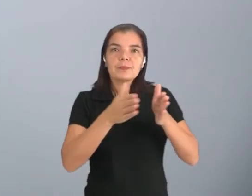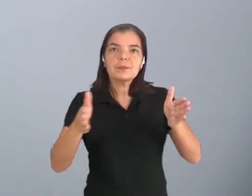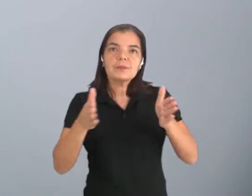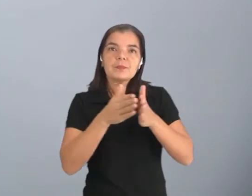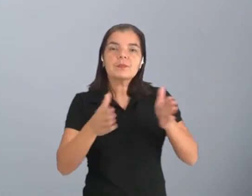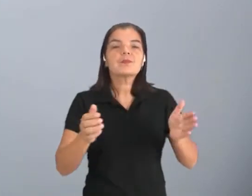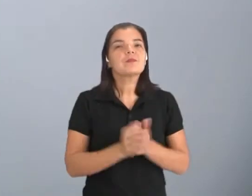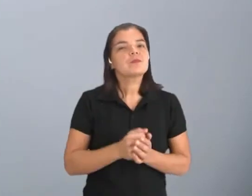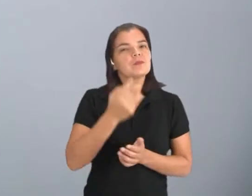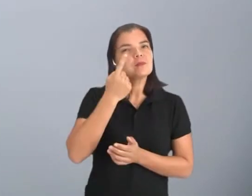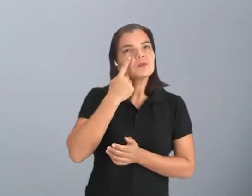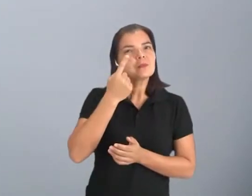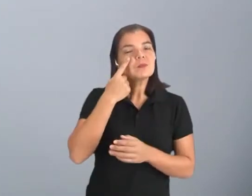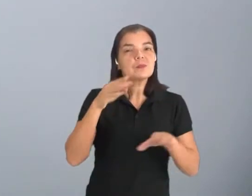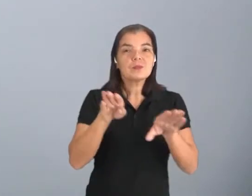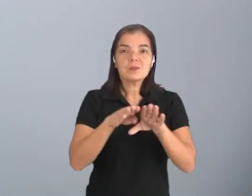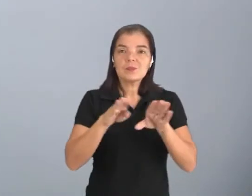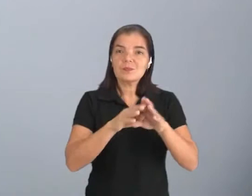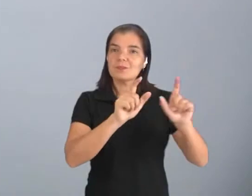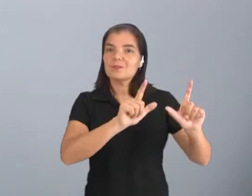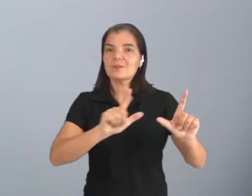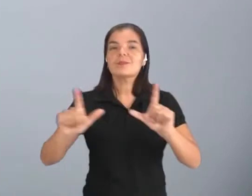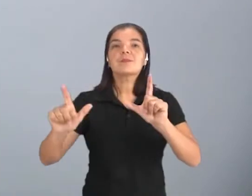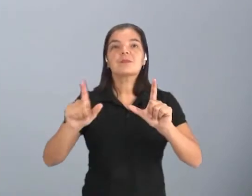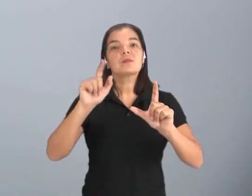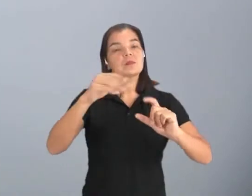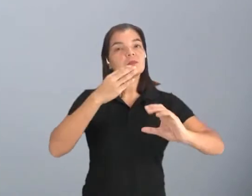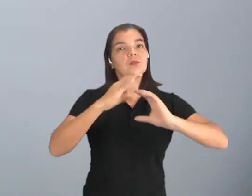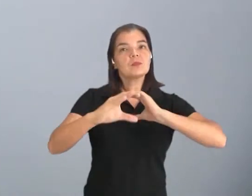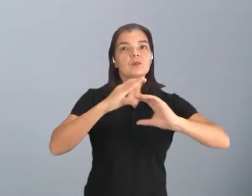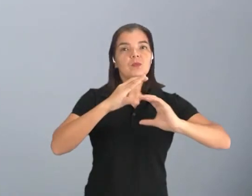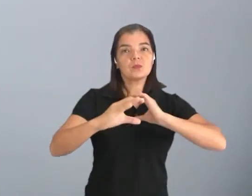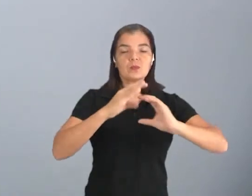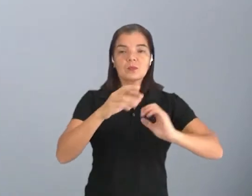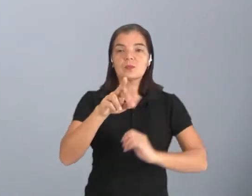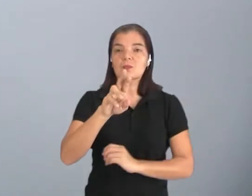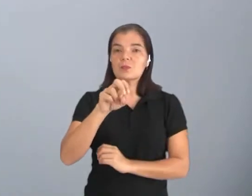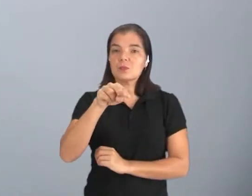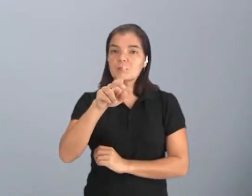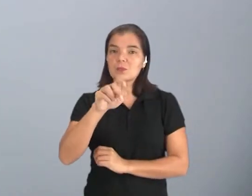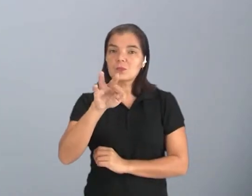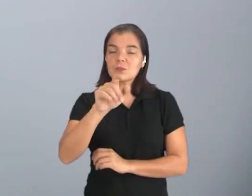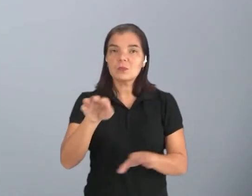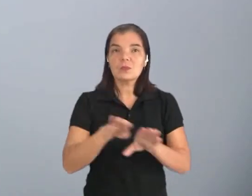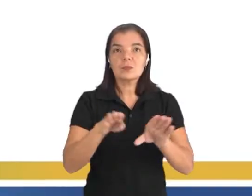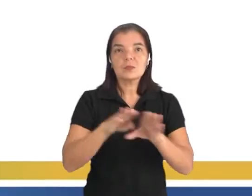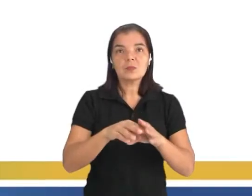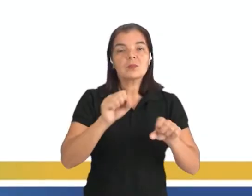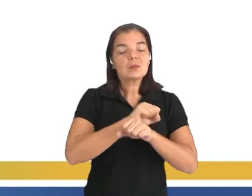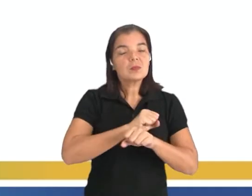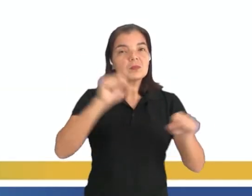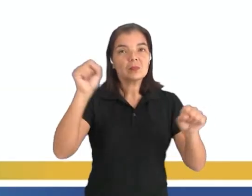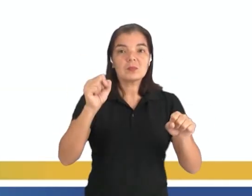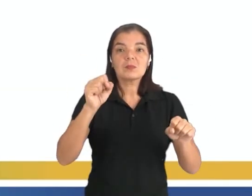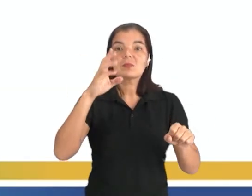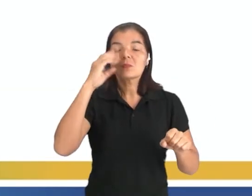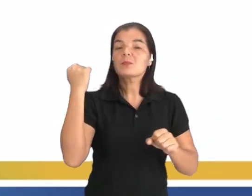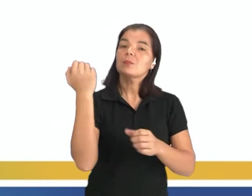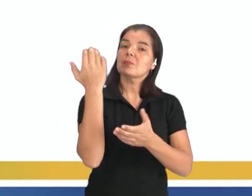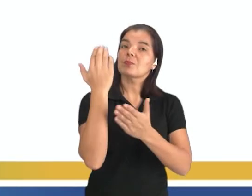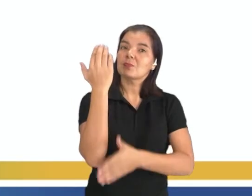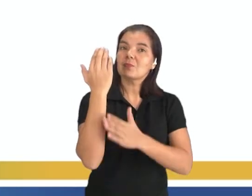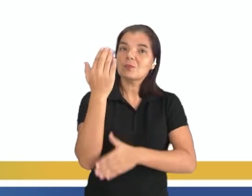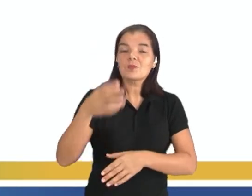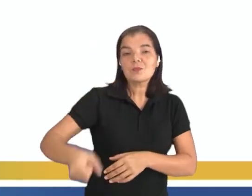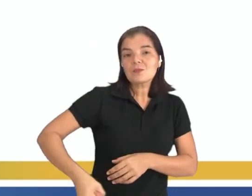sequência, nós vamos observar também essa campanha. É uma música do Renato Teixeira. Amanheceu, peguei graviola, botei na sacola